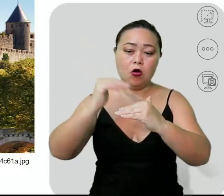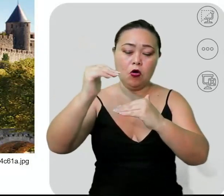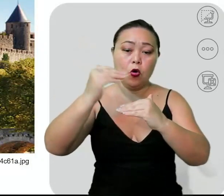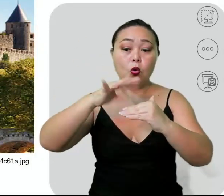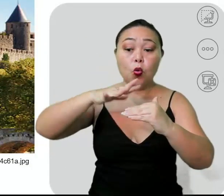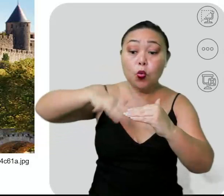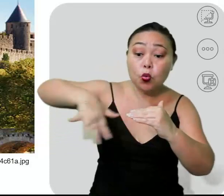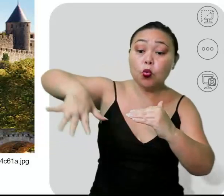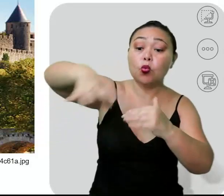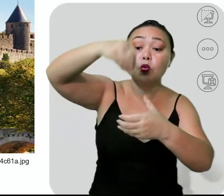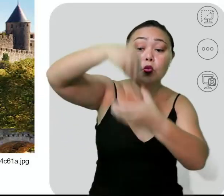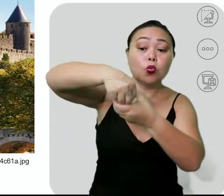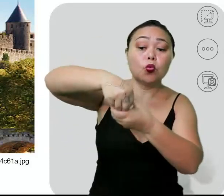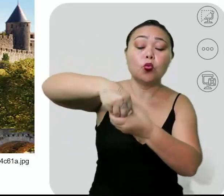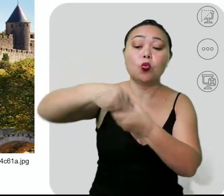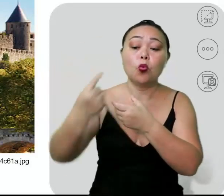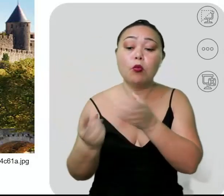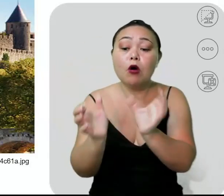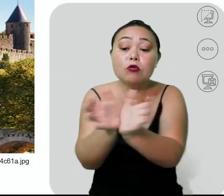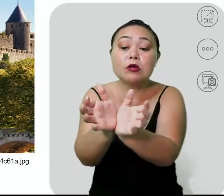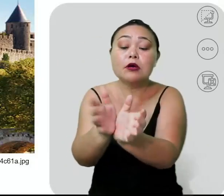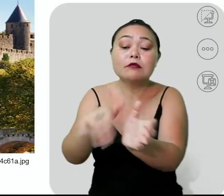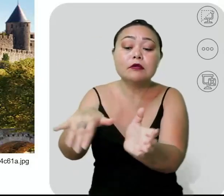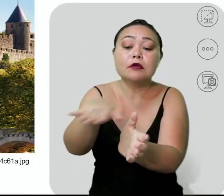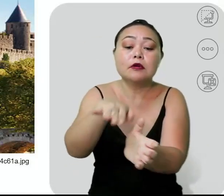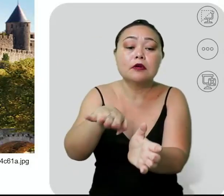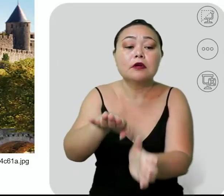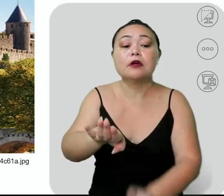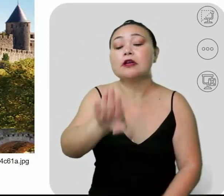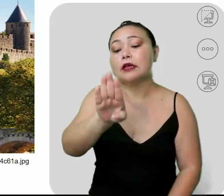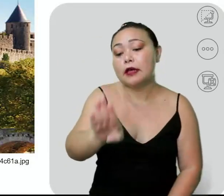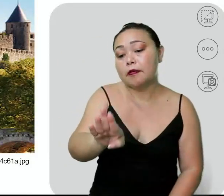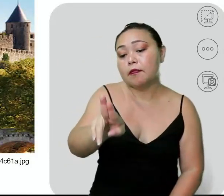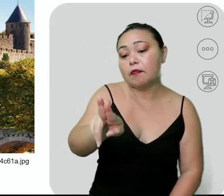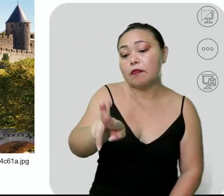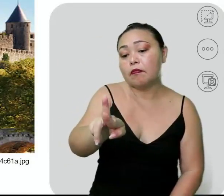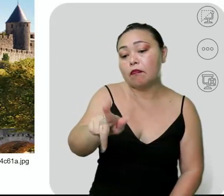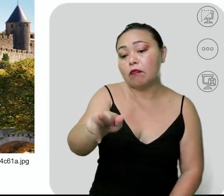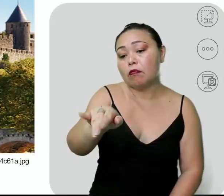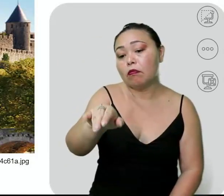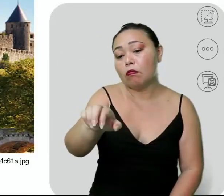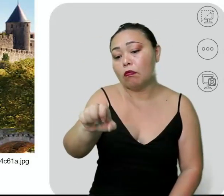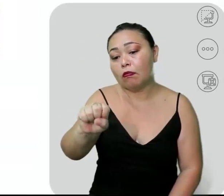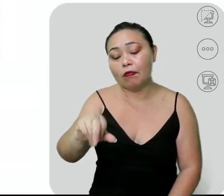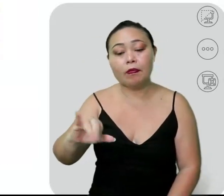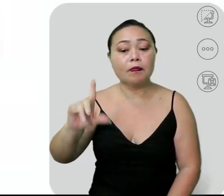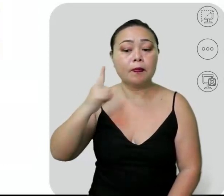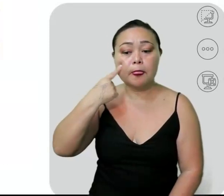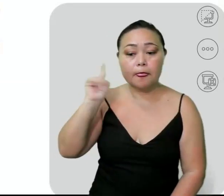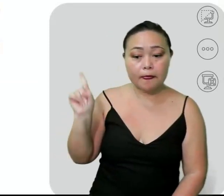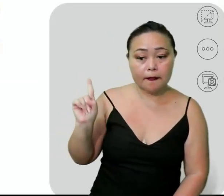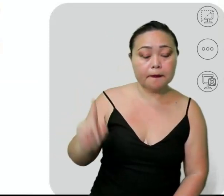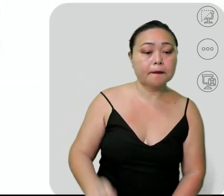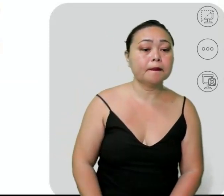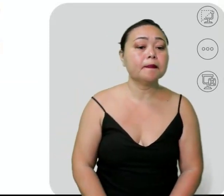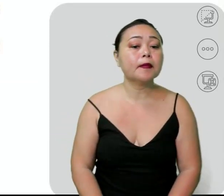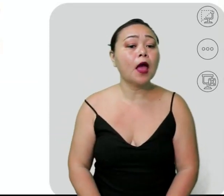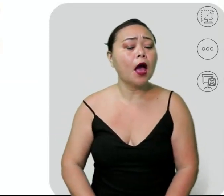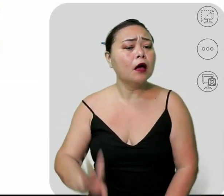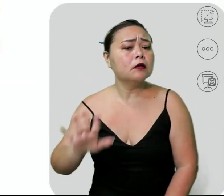mas todos englobam uma única classe, que são dos burgueses. Segue no quadro, tá bom? Olha